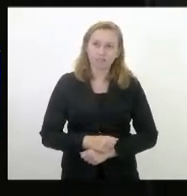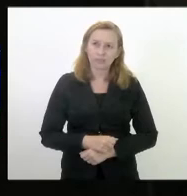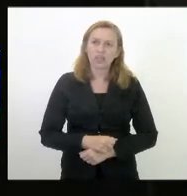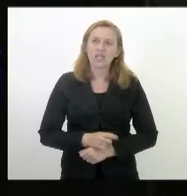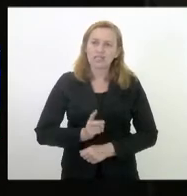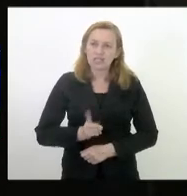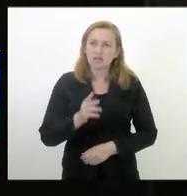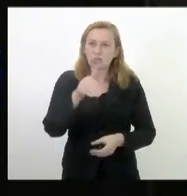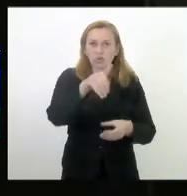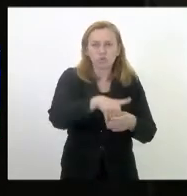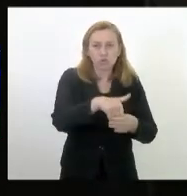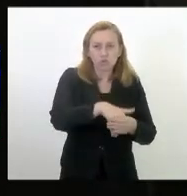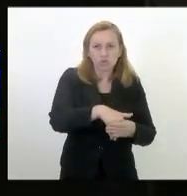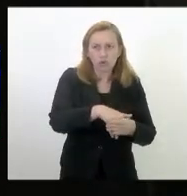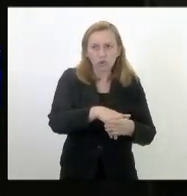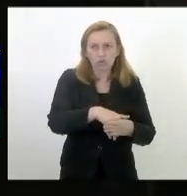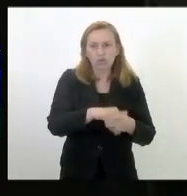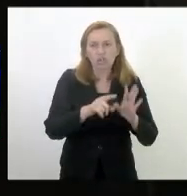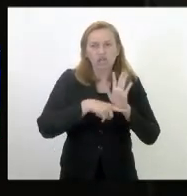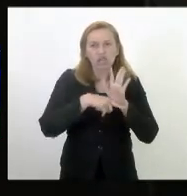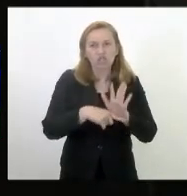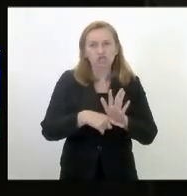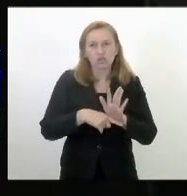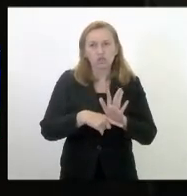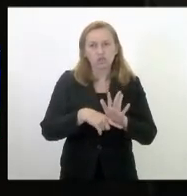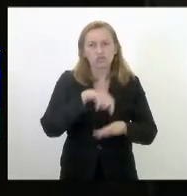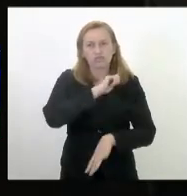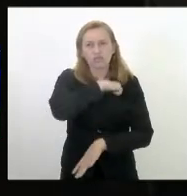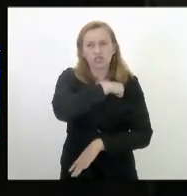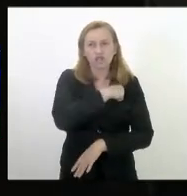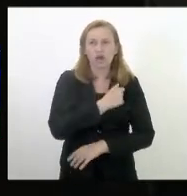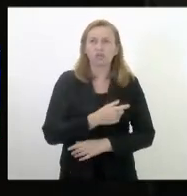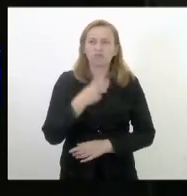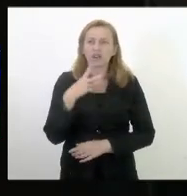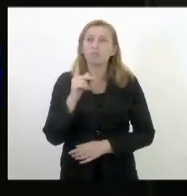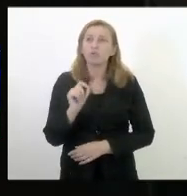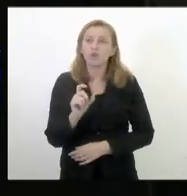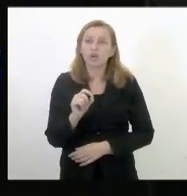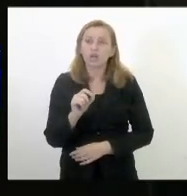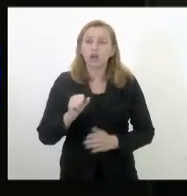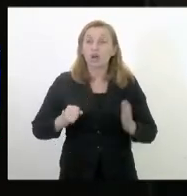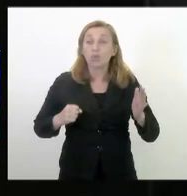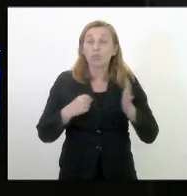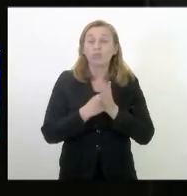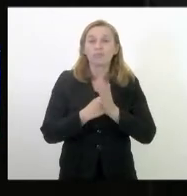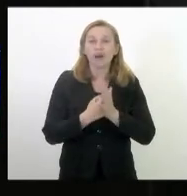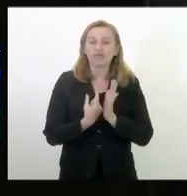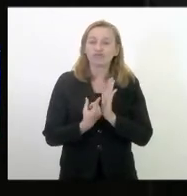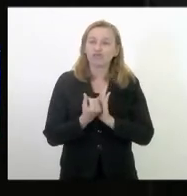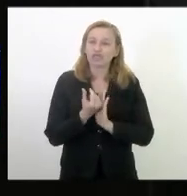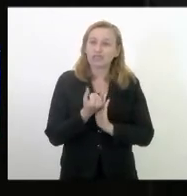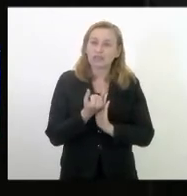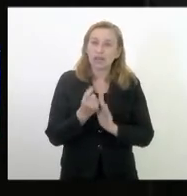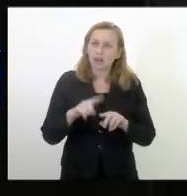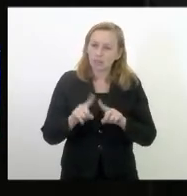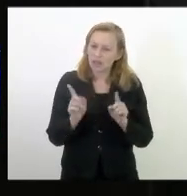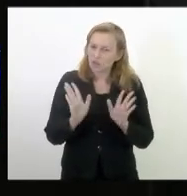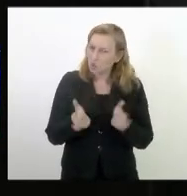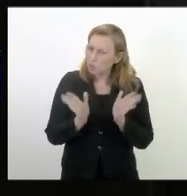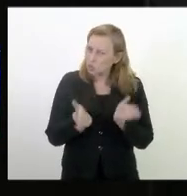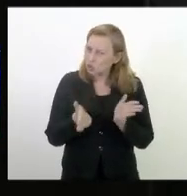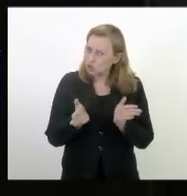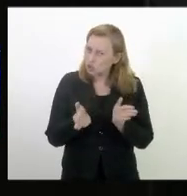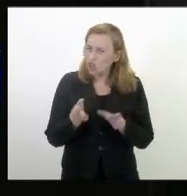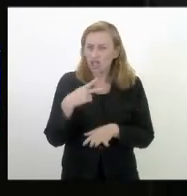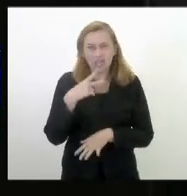vezes que votam matéria aqui de benefício fiscal, nós somos os primeiros a o quê? A cobrar o impacto financeiro. Mas no caso como esse de hoje, que